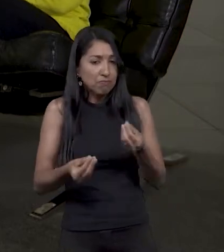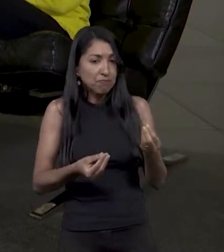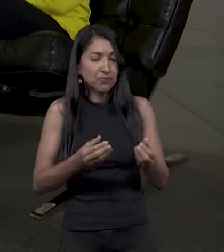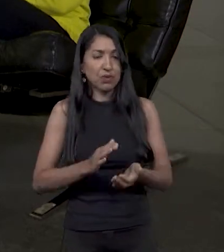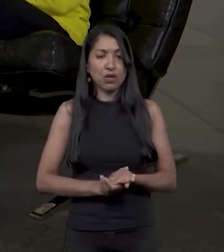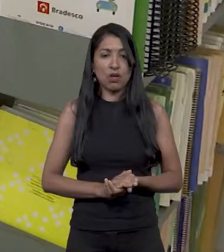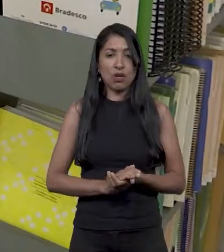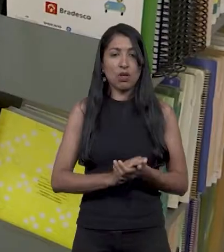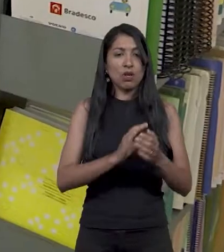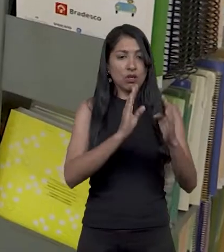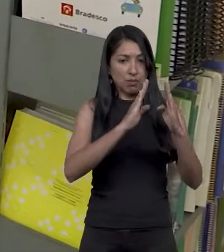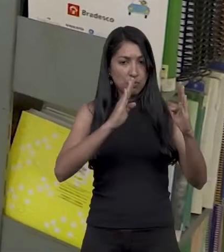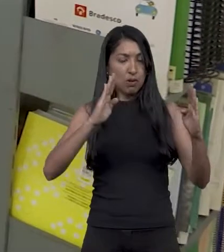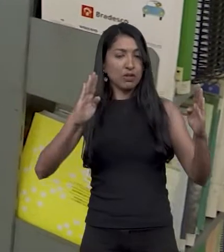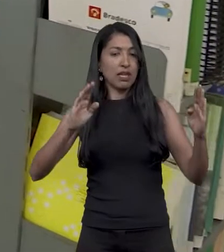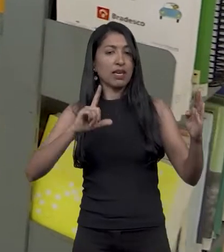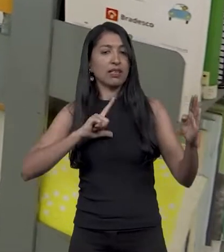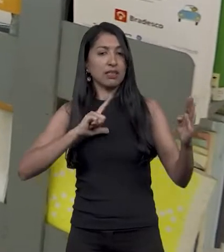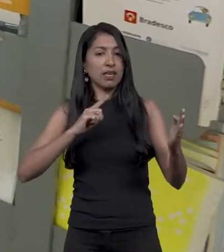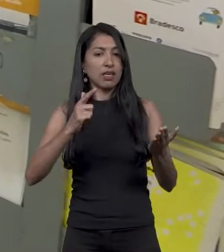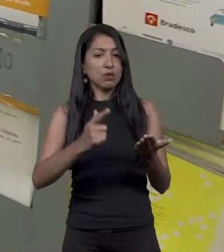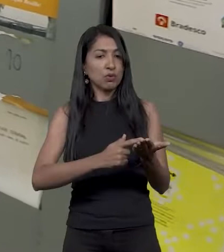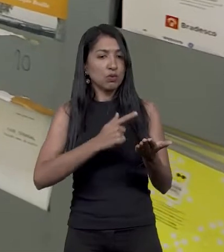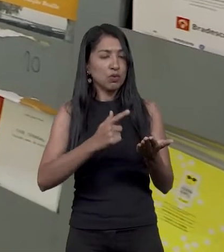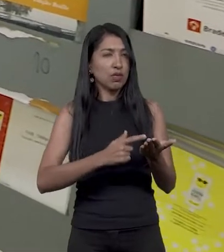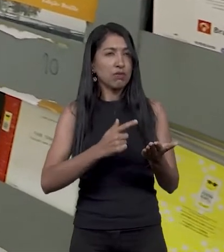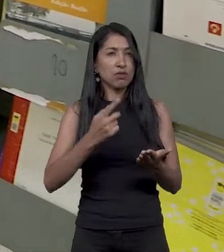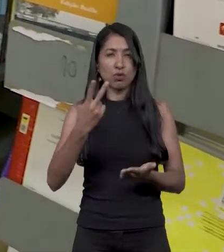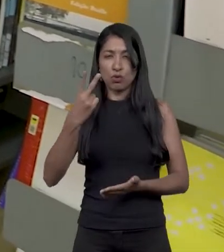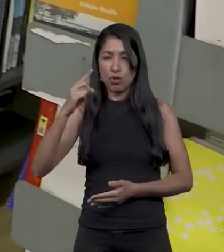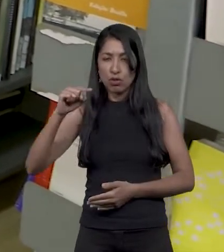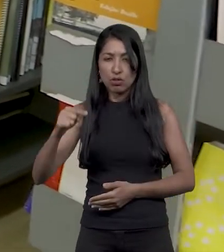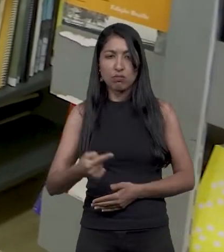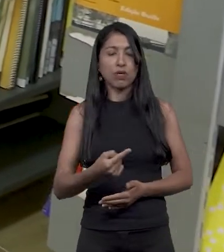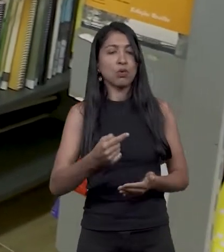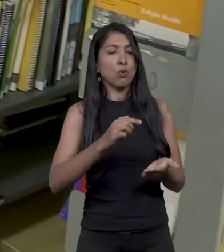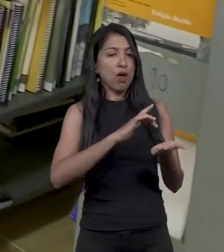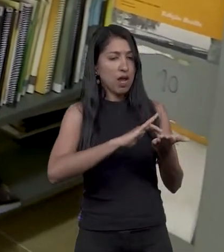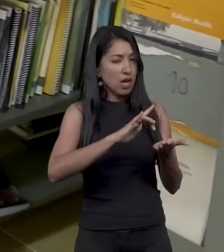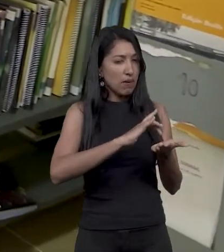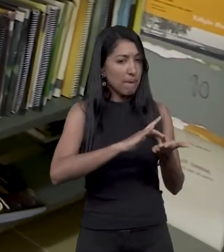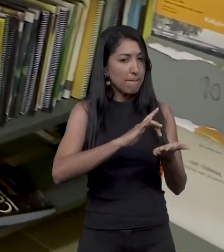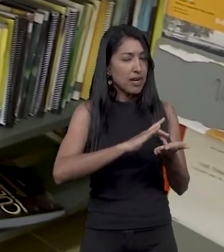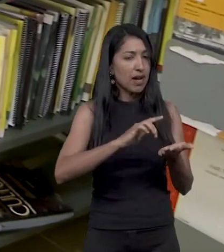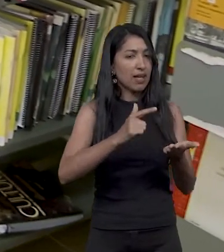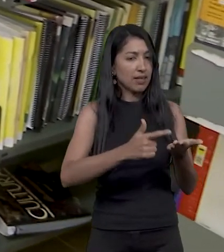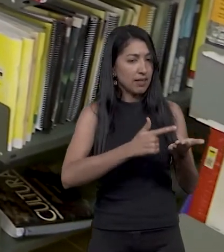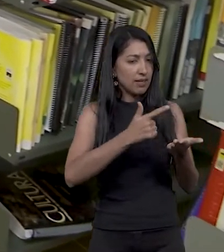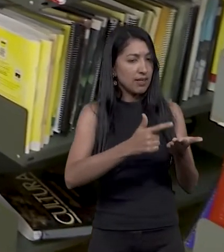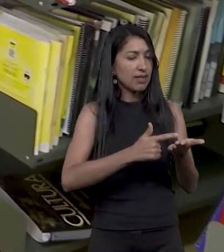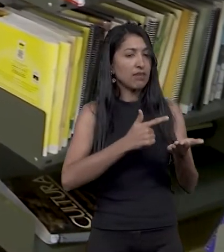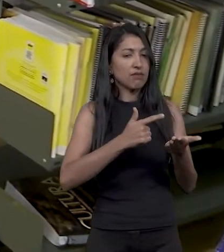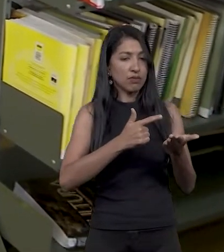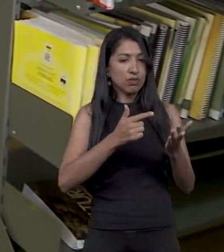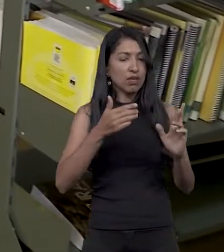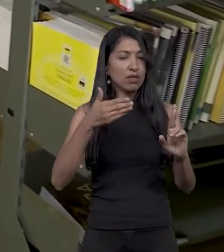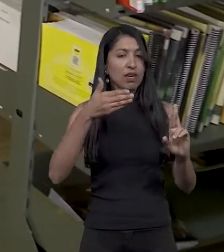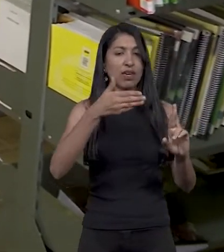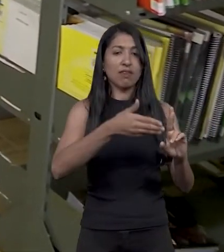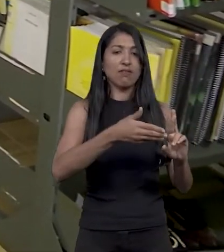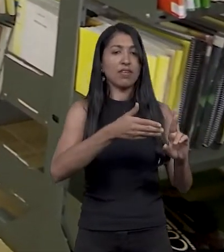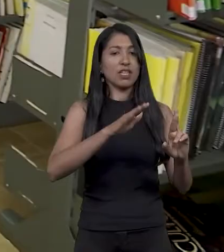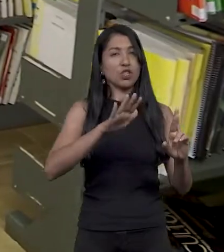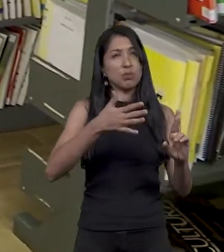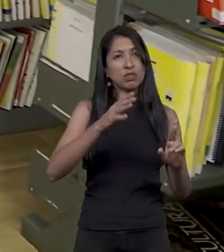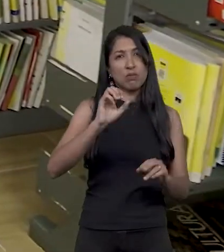acervo compõe-se de uns 2 mil exemplares em Braile que correspondem a uns